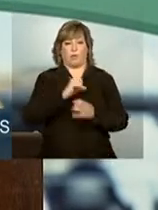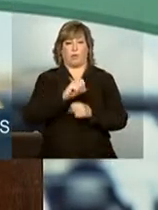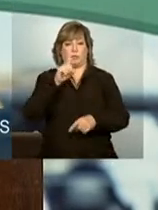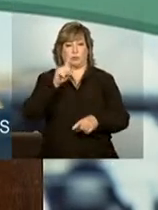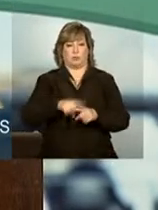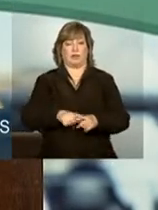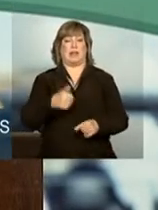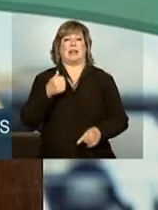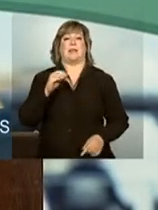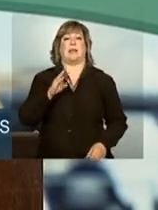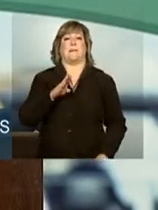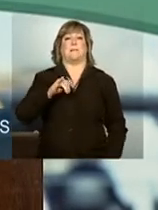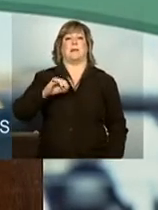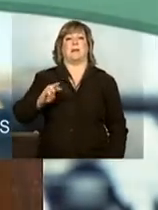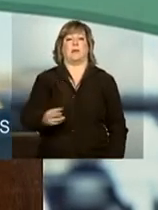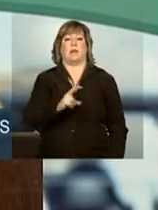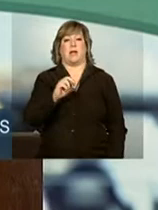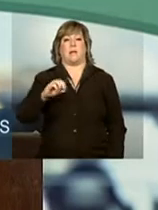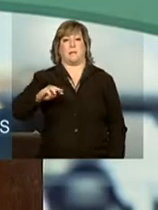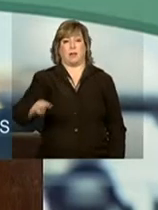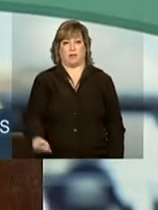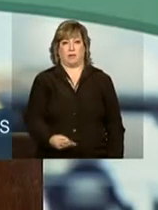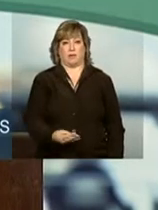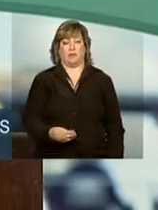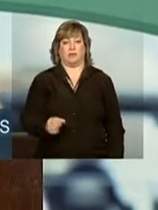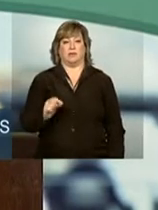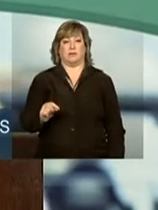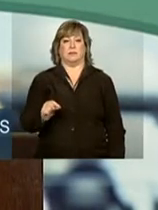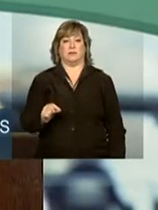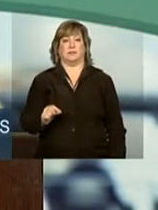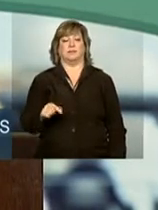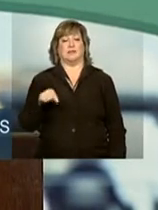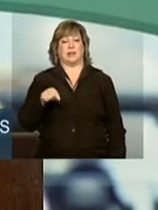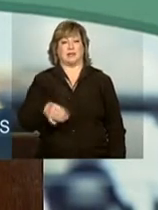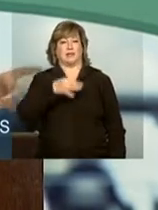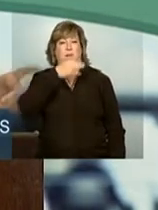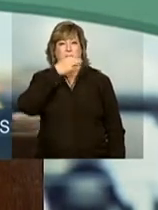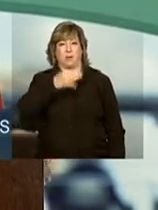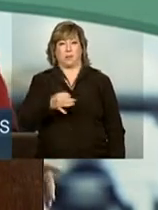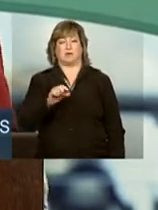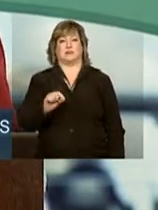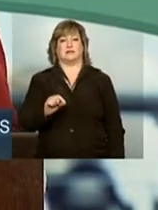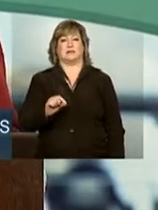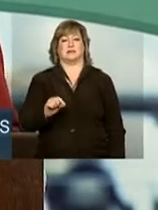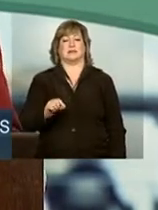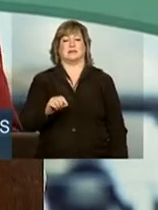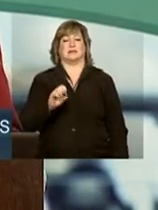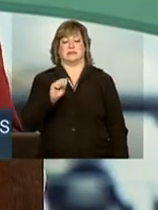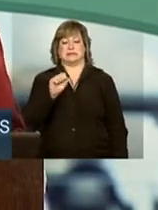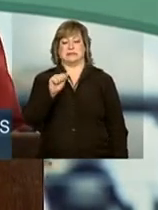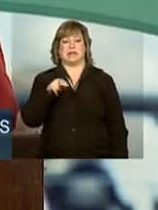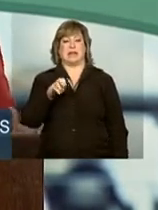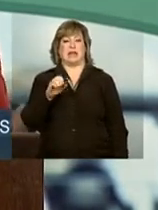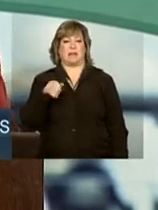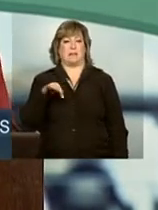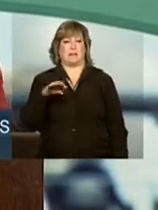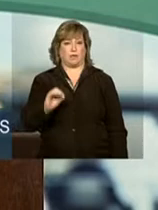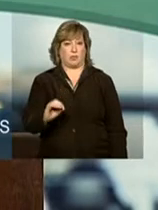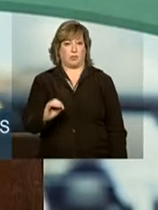de 10 bilhões e 500 milhões. E essas propostas de saneamento vão